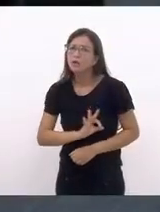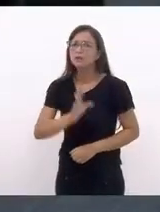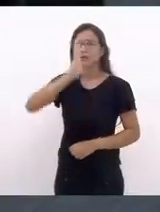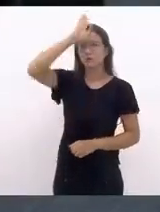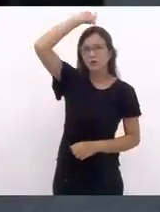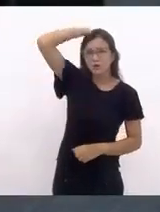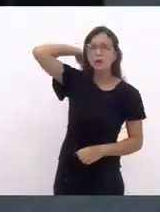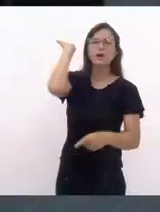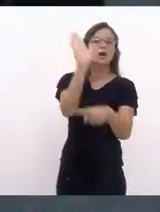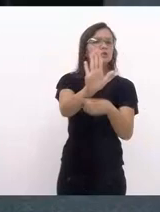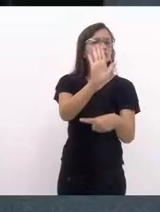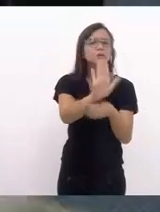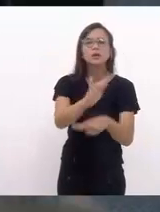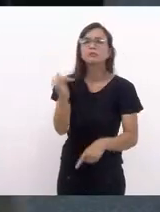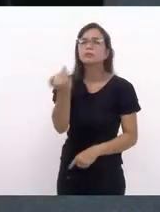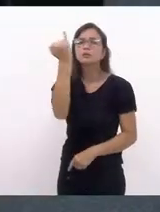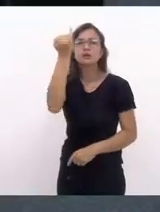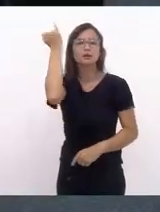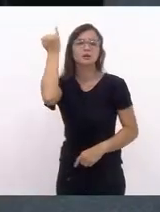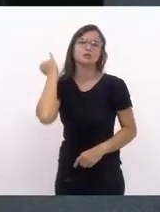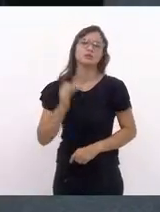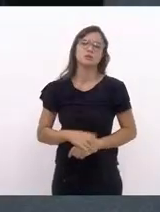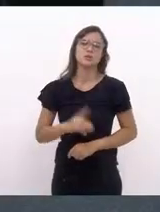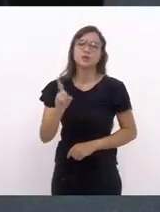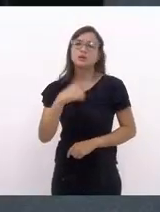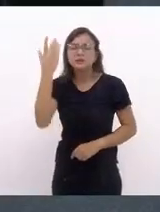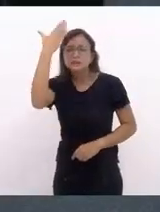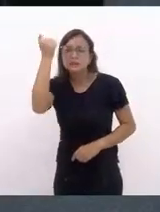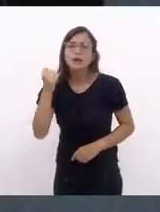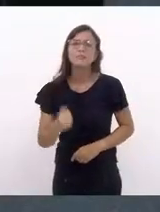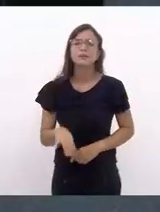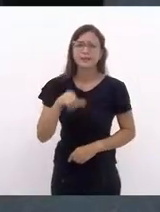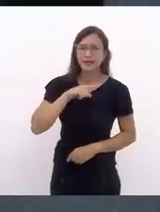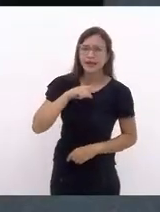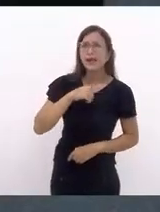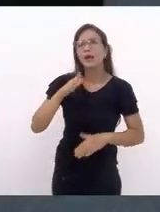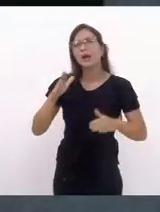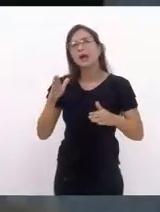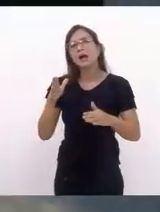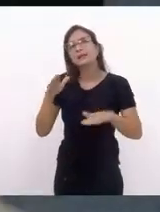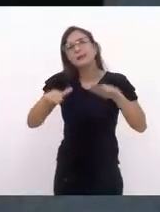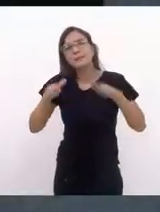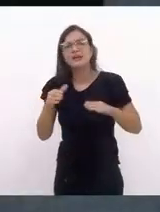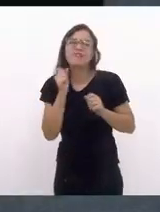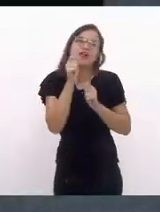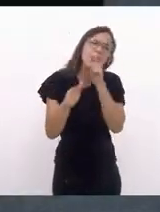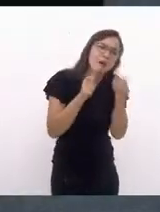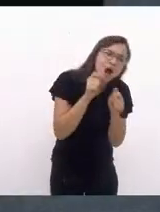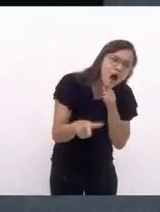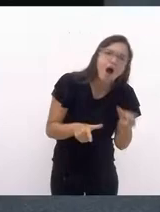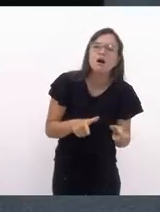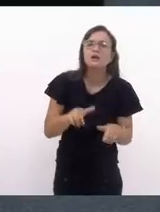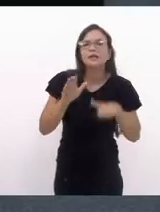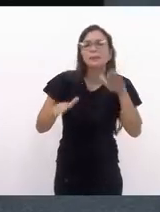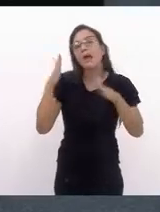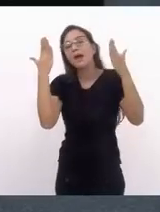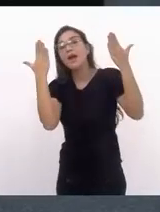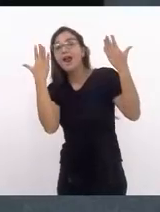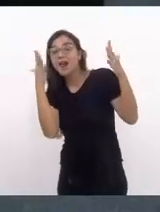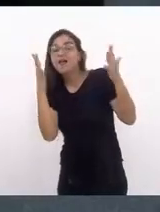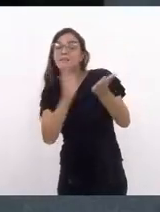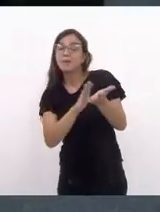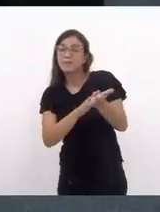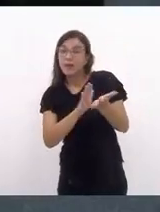Bombeiro Militar a gente sabe que existem críticas e elogios muitas vezes as